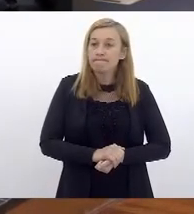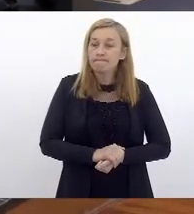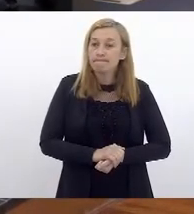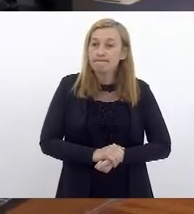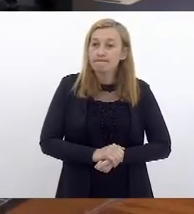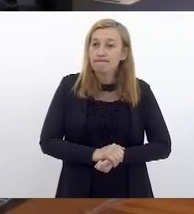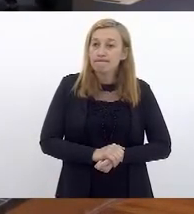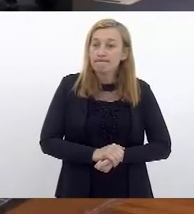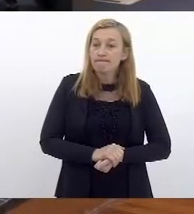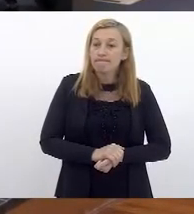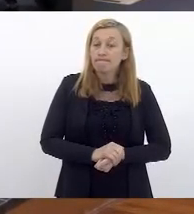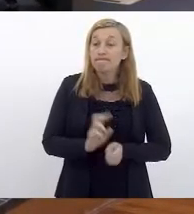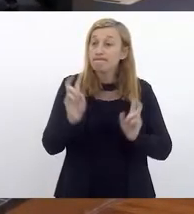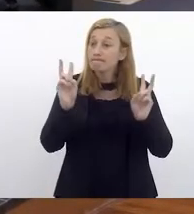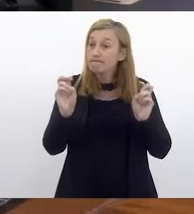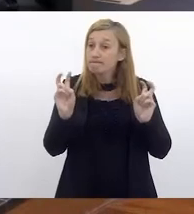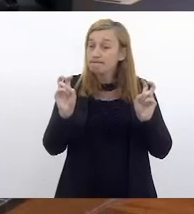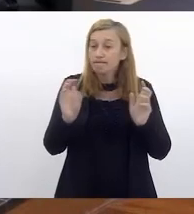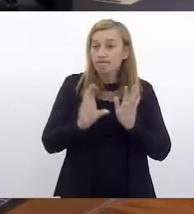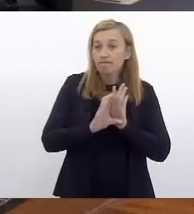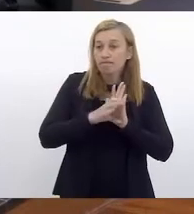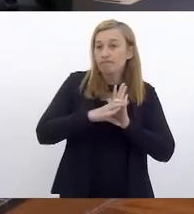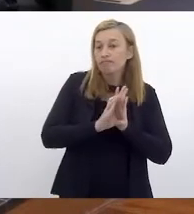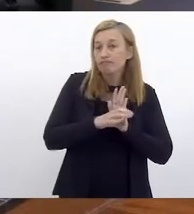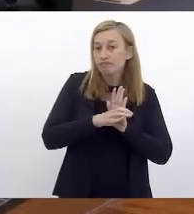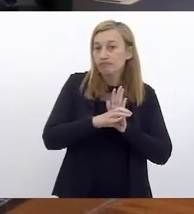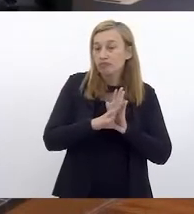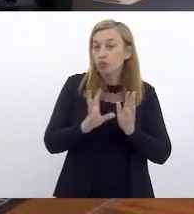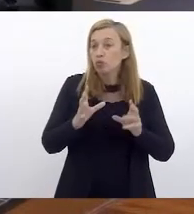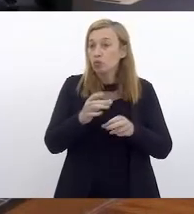esse excedente como um conceito contábil.